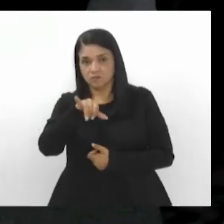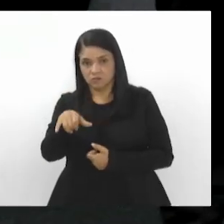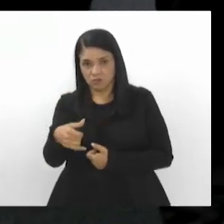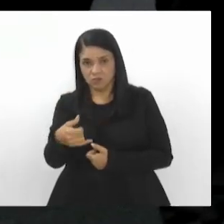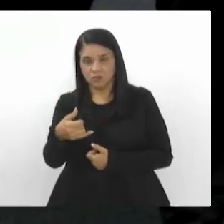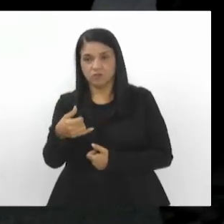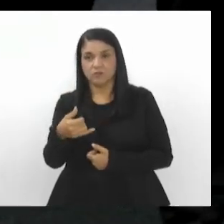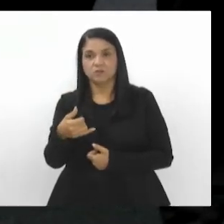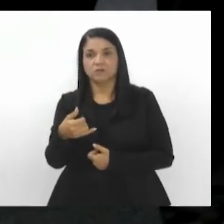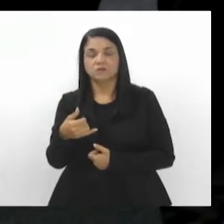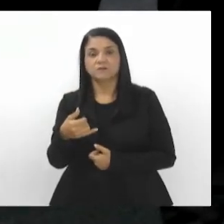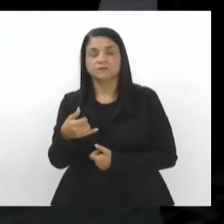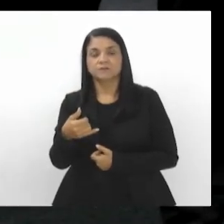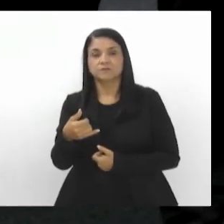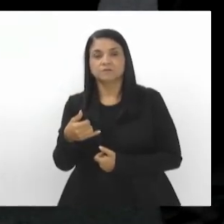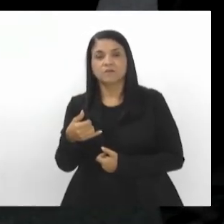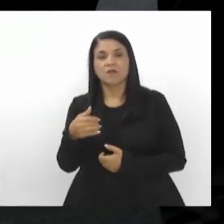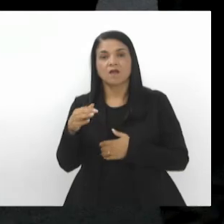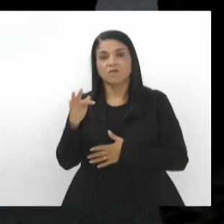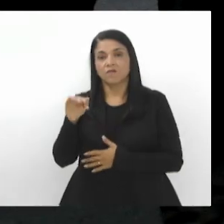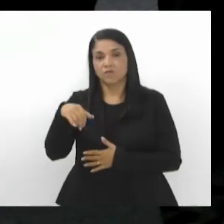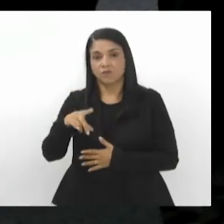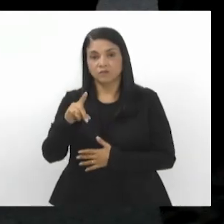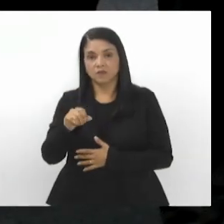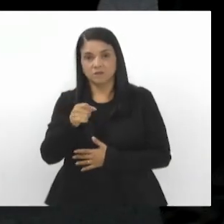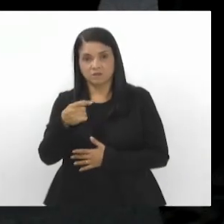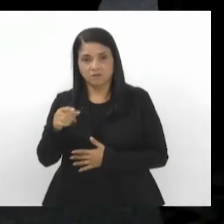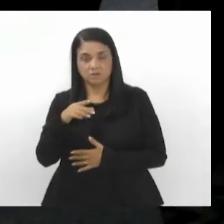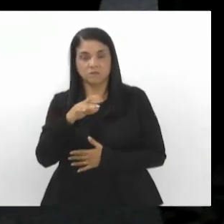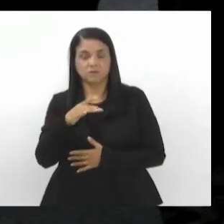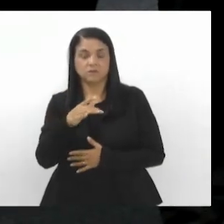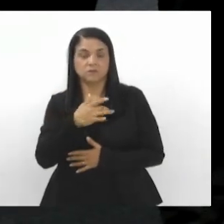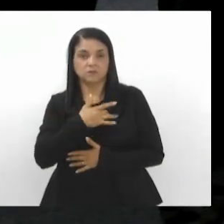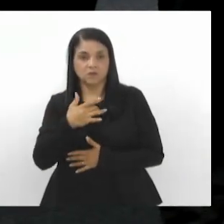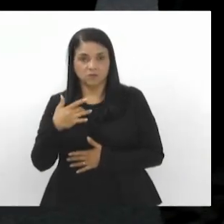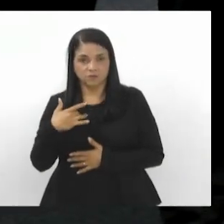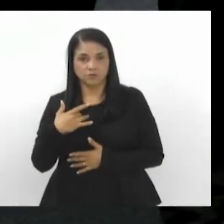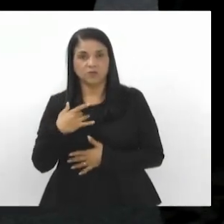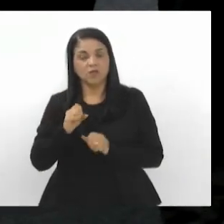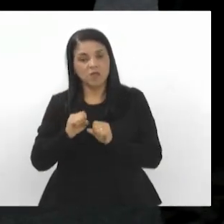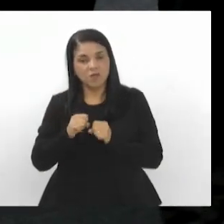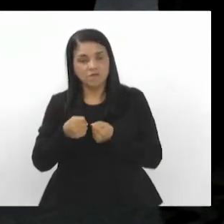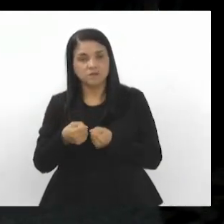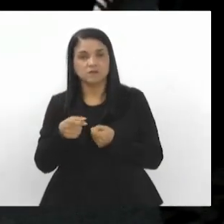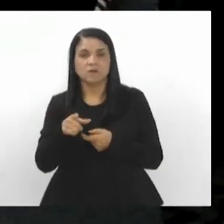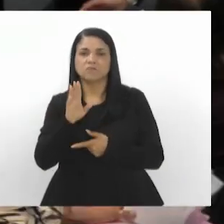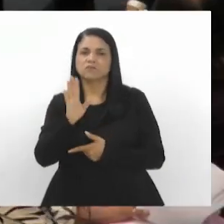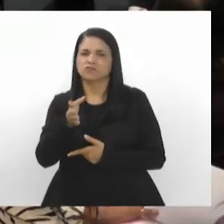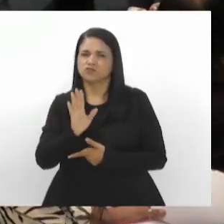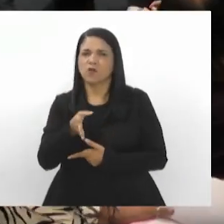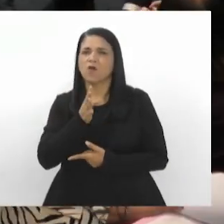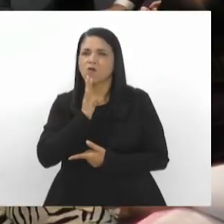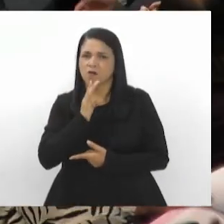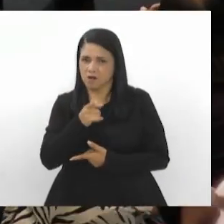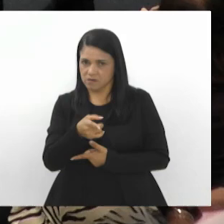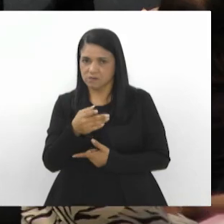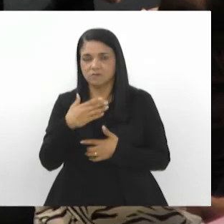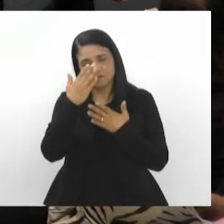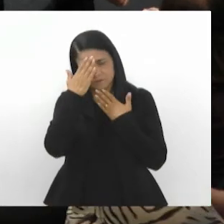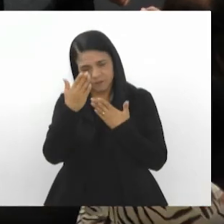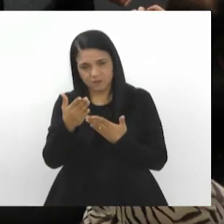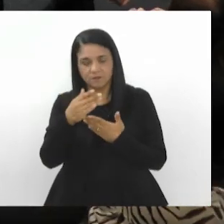de repúdio à Fundação de Saúde. Era só para reforçar o que Vossa Excelência já tem conhecimento.